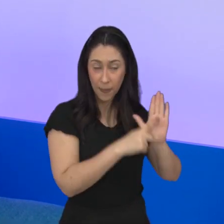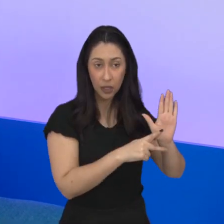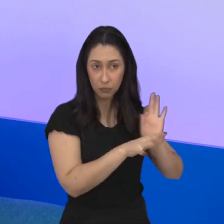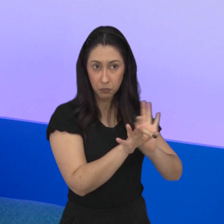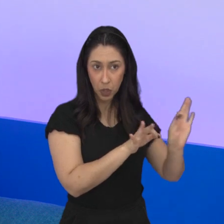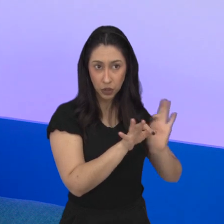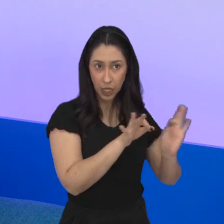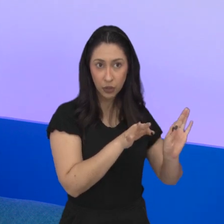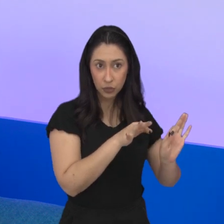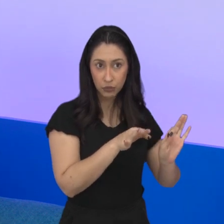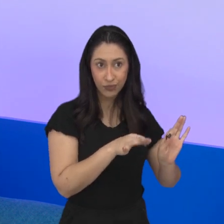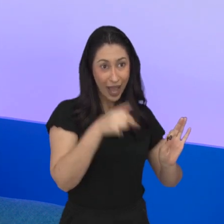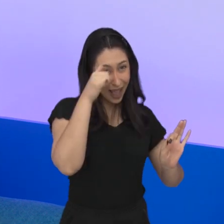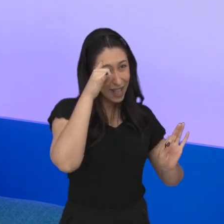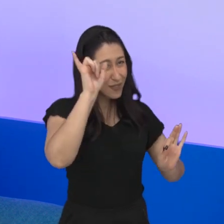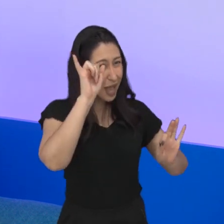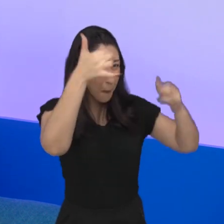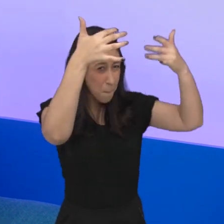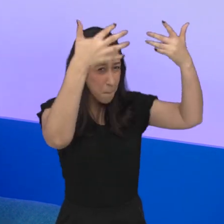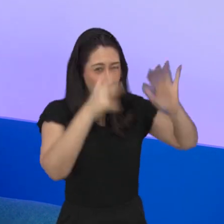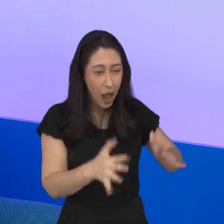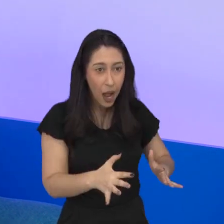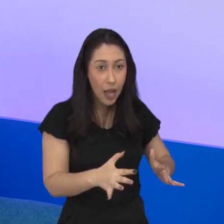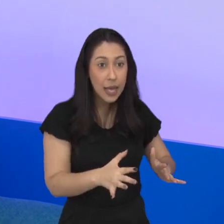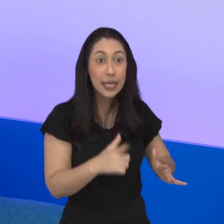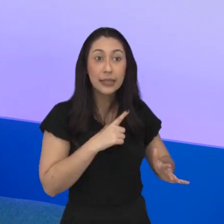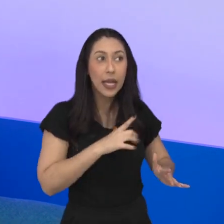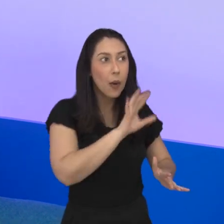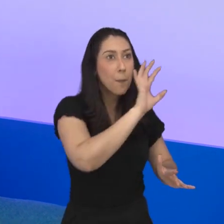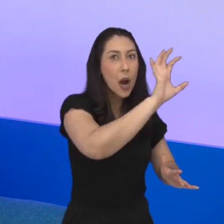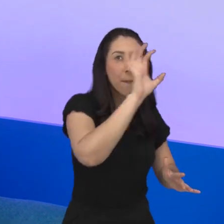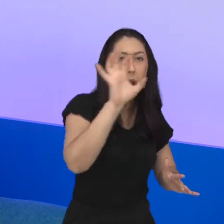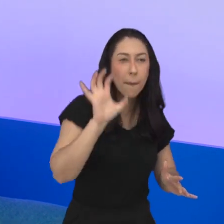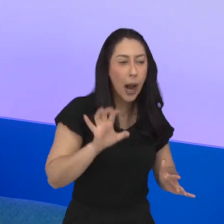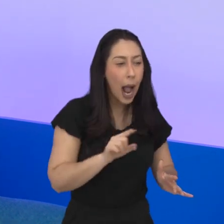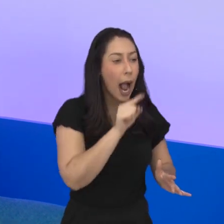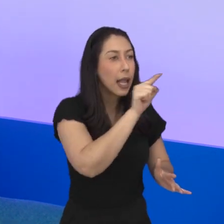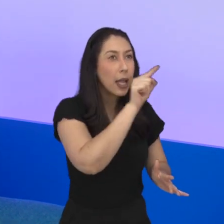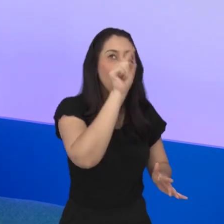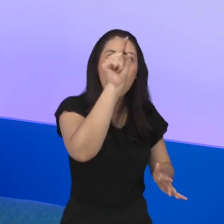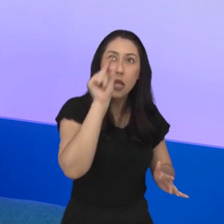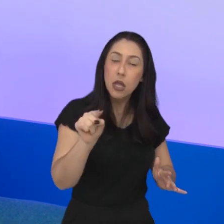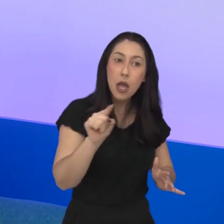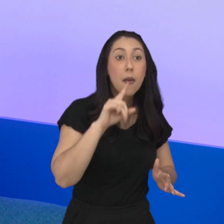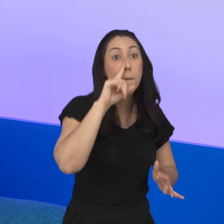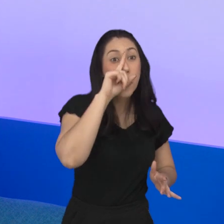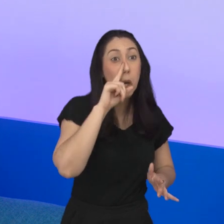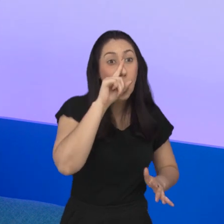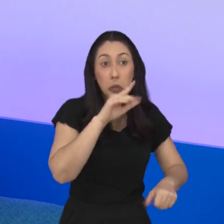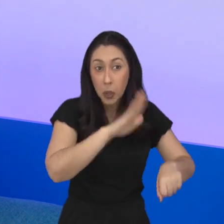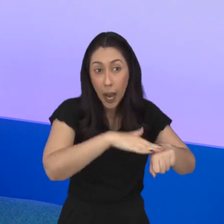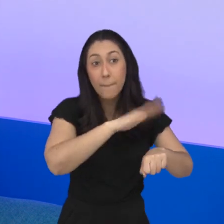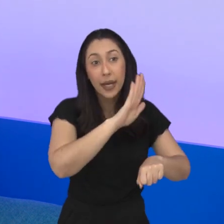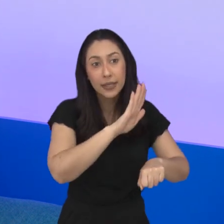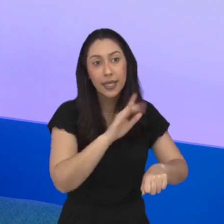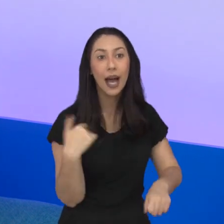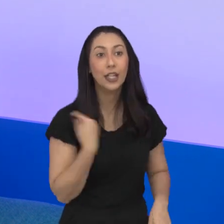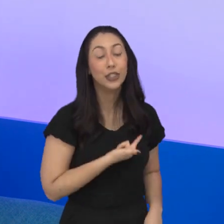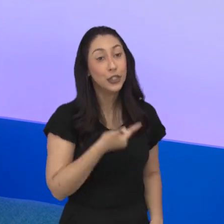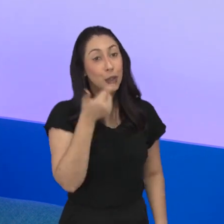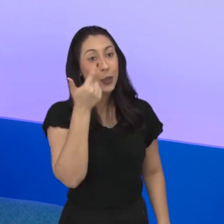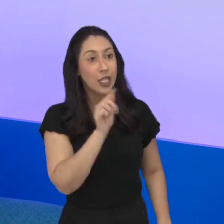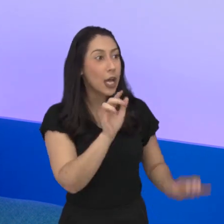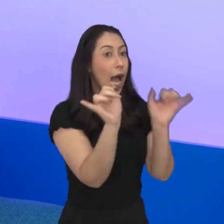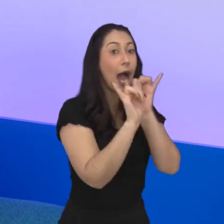Redução de Risco, eles fazem um mapeamento identificando as áreas de risco, e isso para nós é uma informação essencial para a gente conseguir